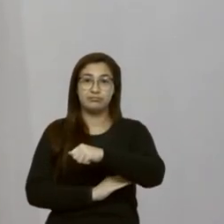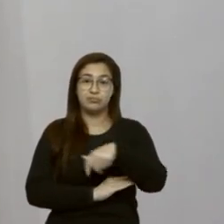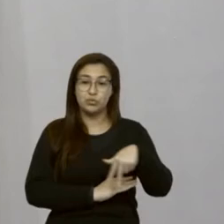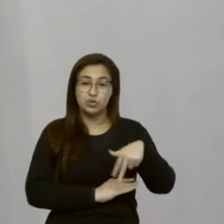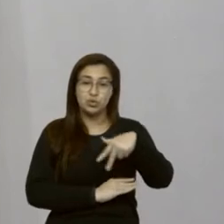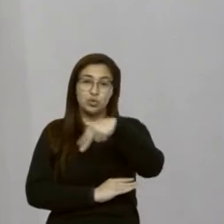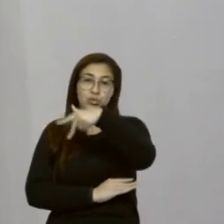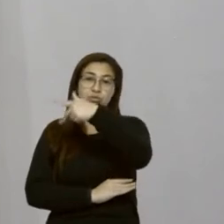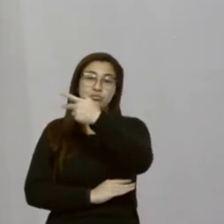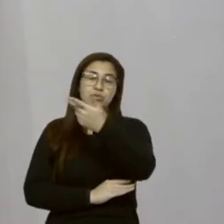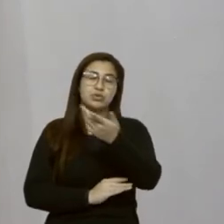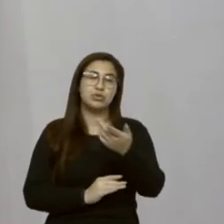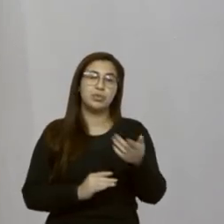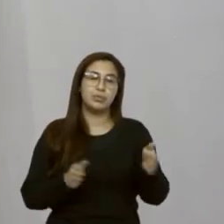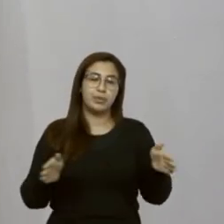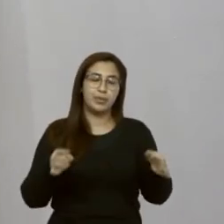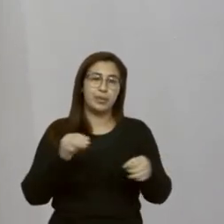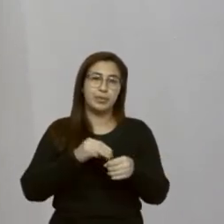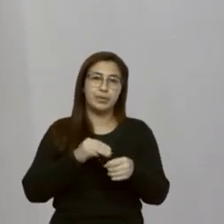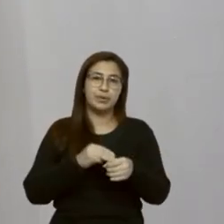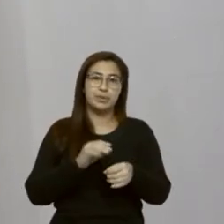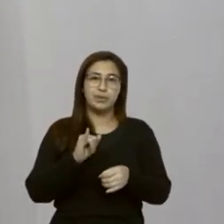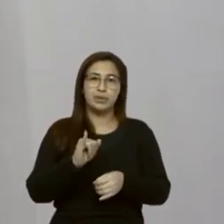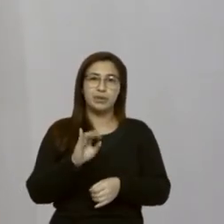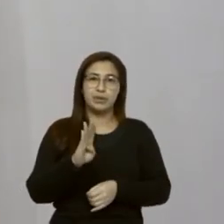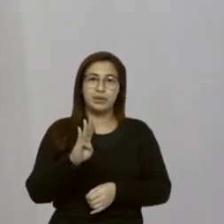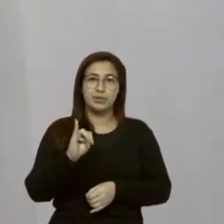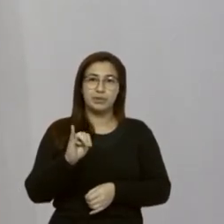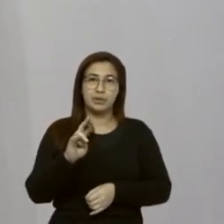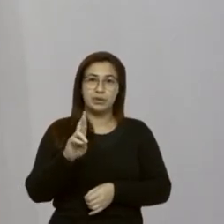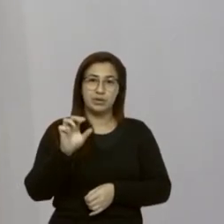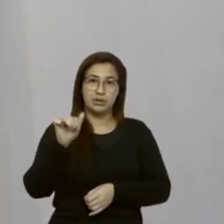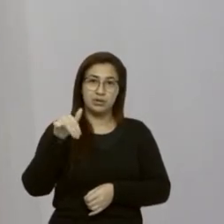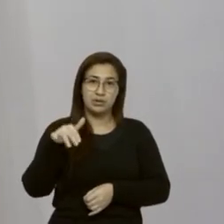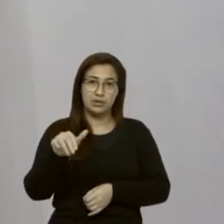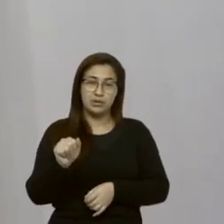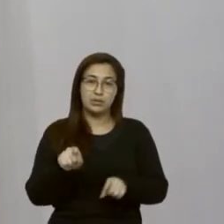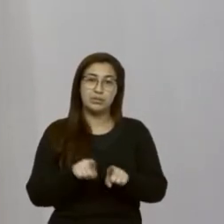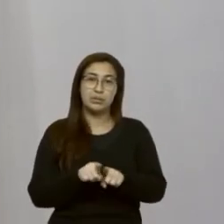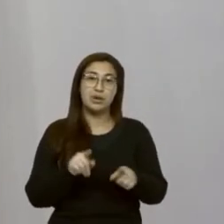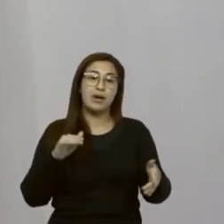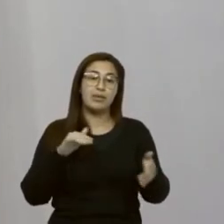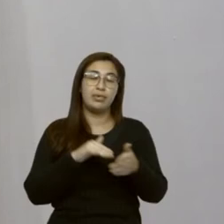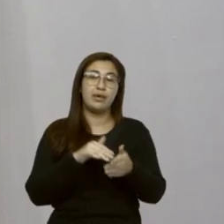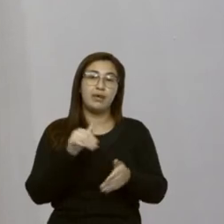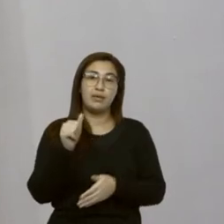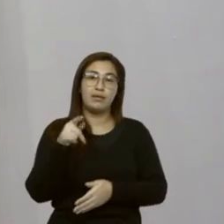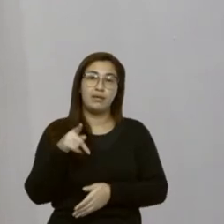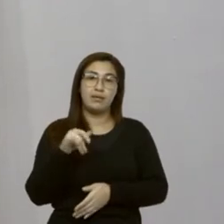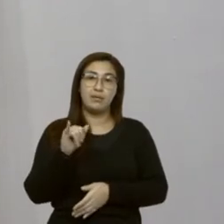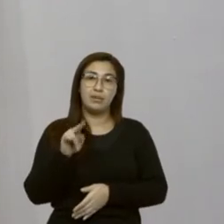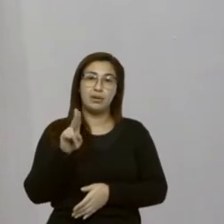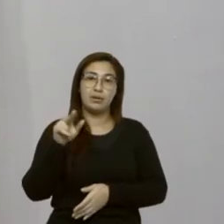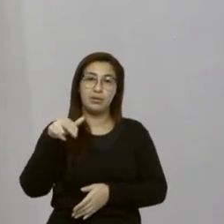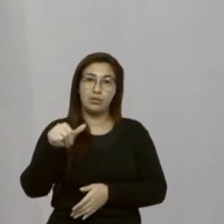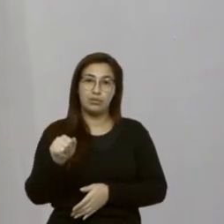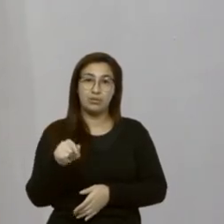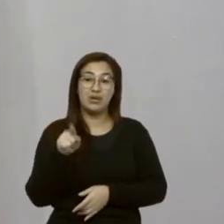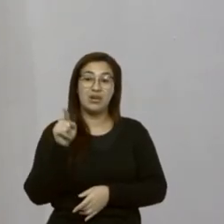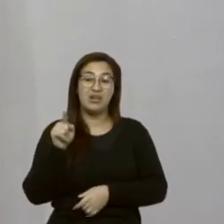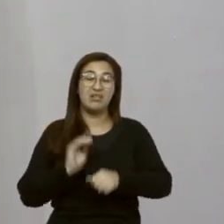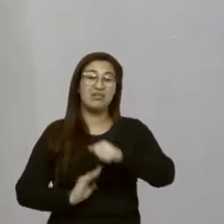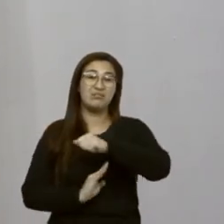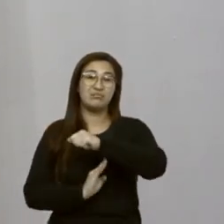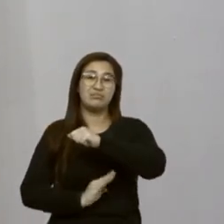do município de Ibirama, cidade onde eu moro, e o município de Apiúna. Aquela ponte está muitos